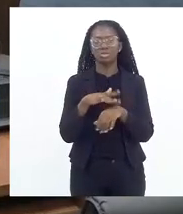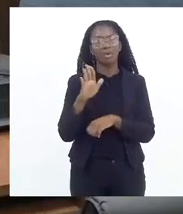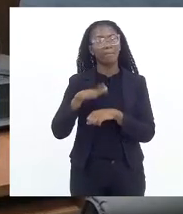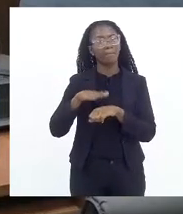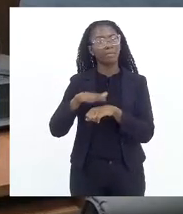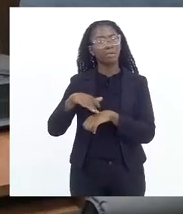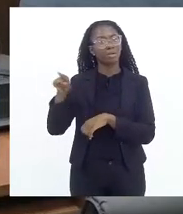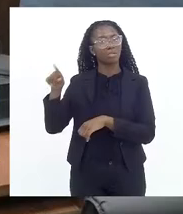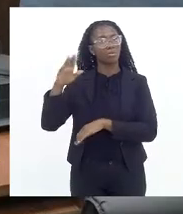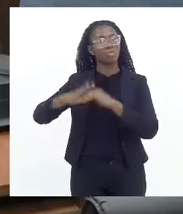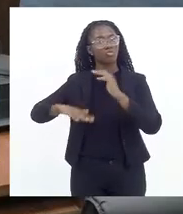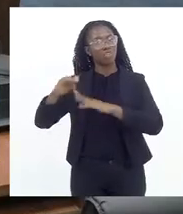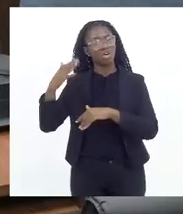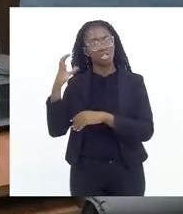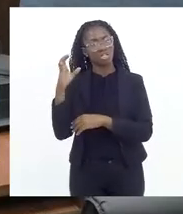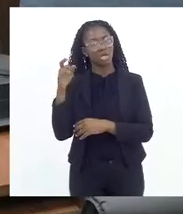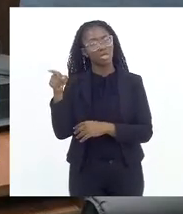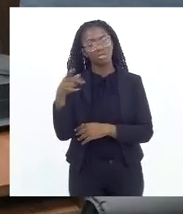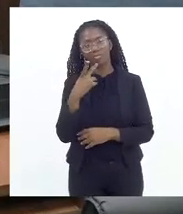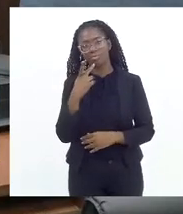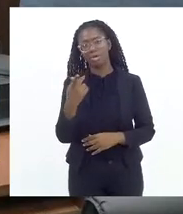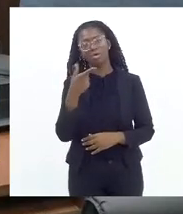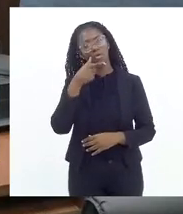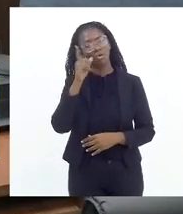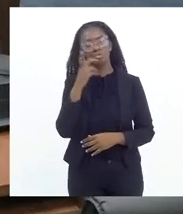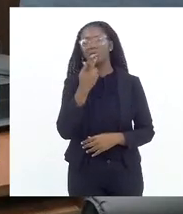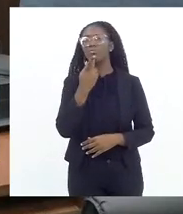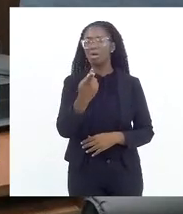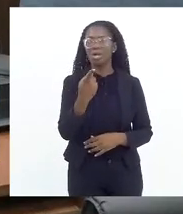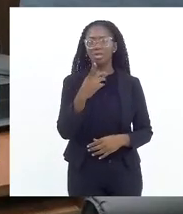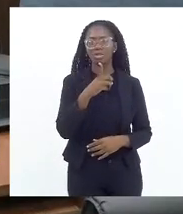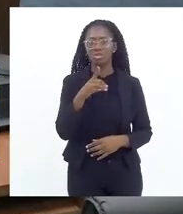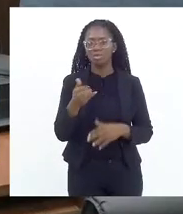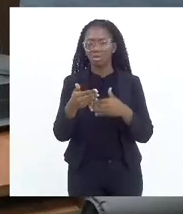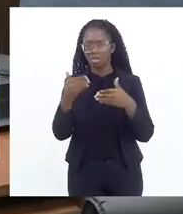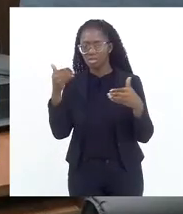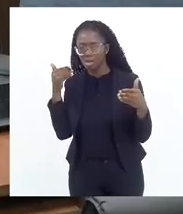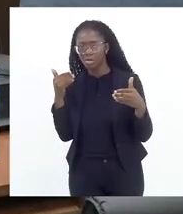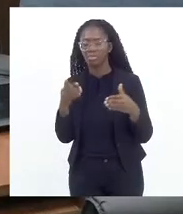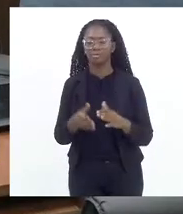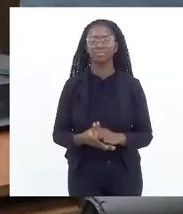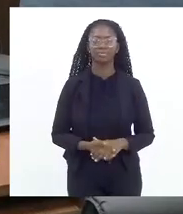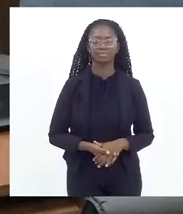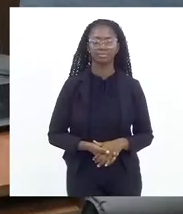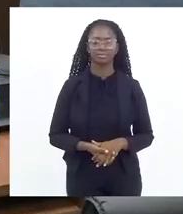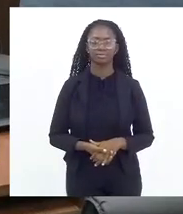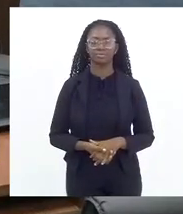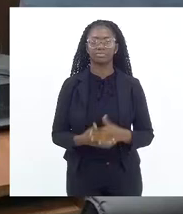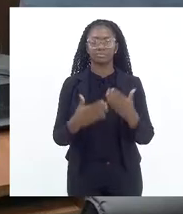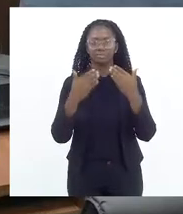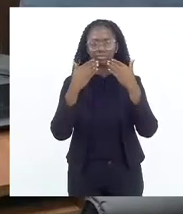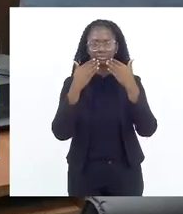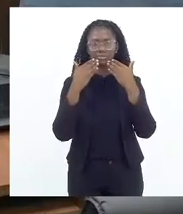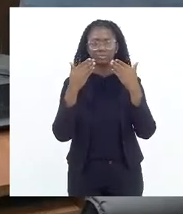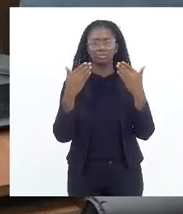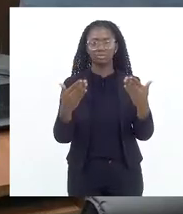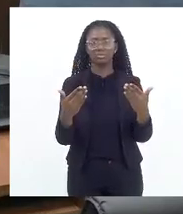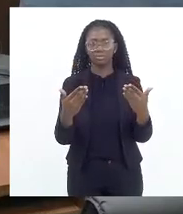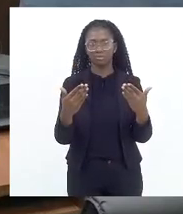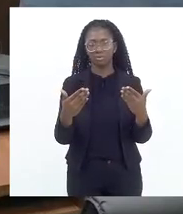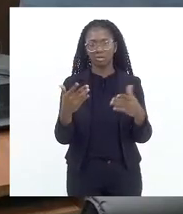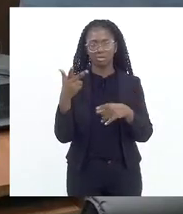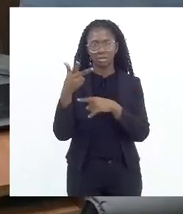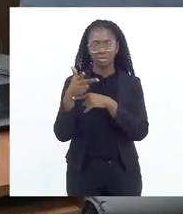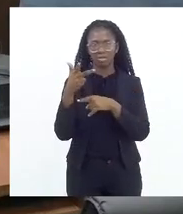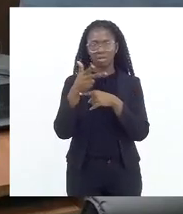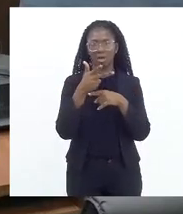eu ontem mencionava, né, no dia anterior, na apresentação de um